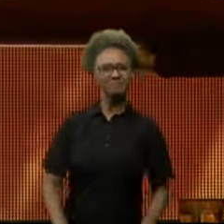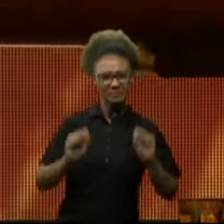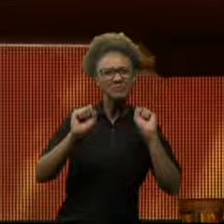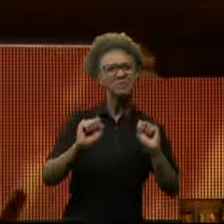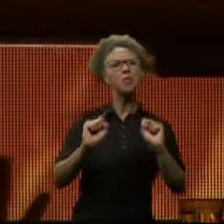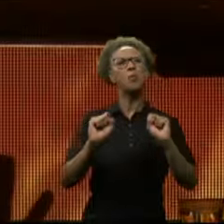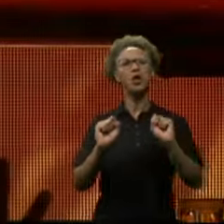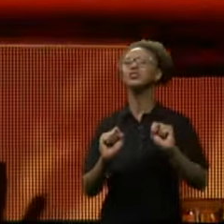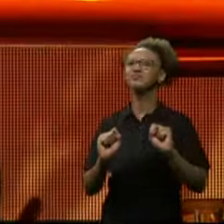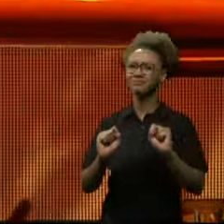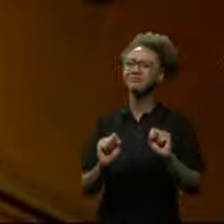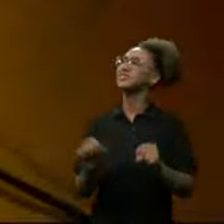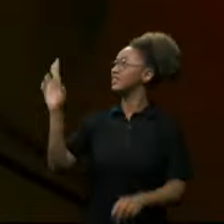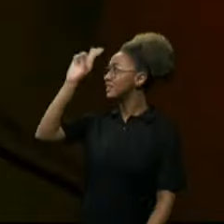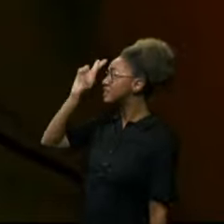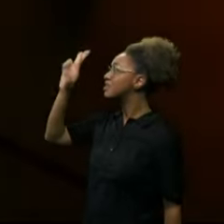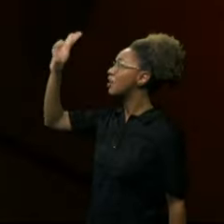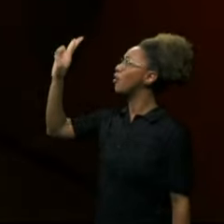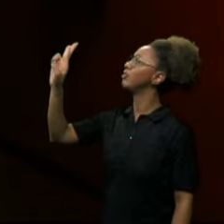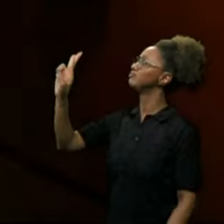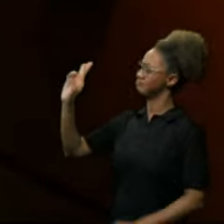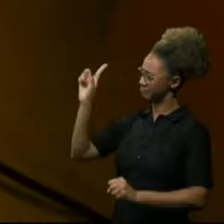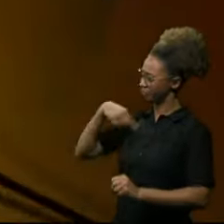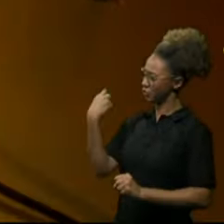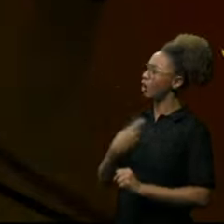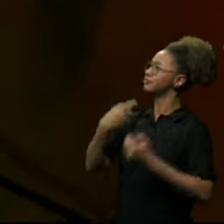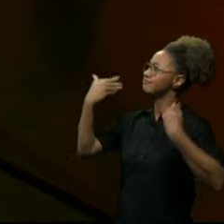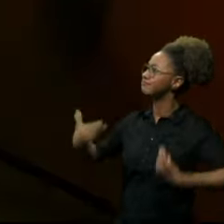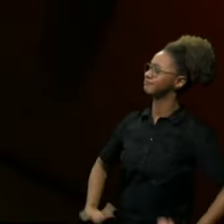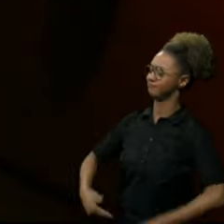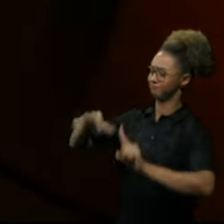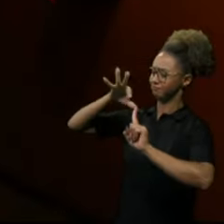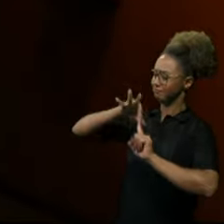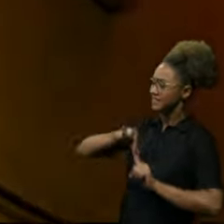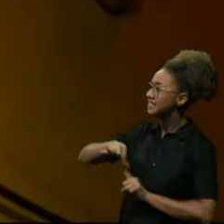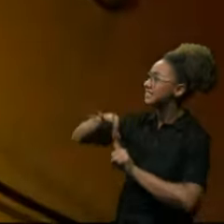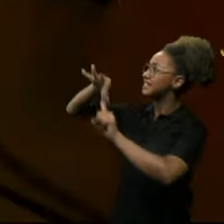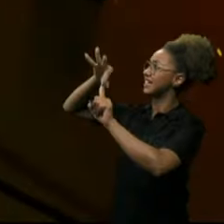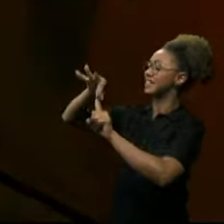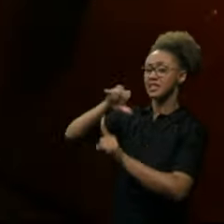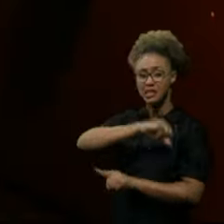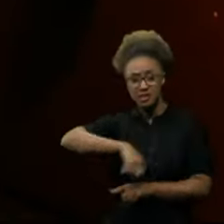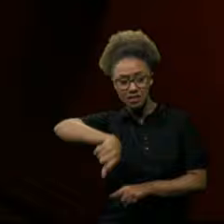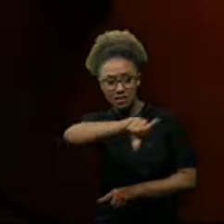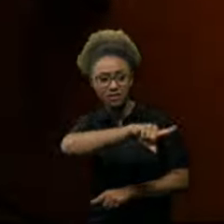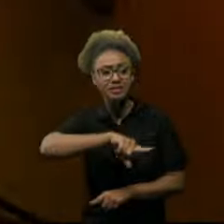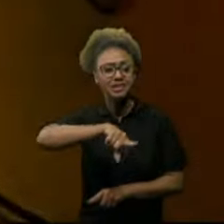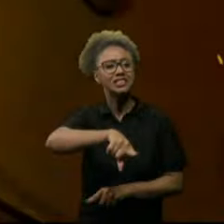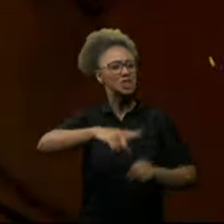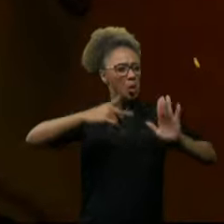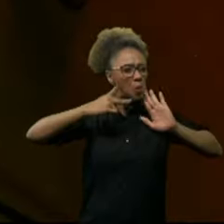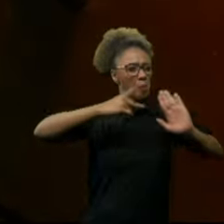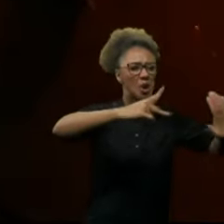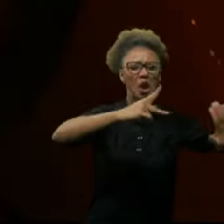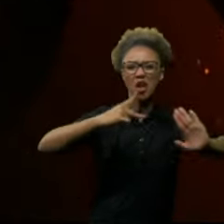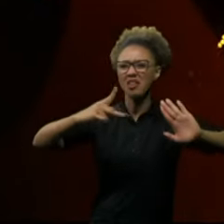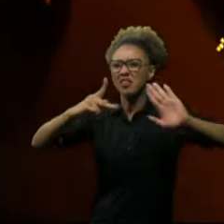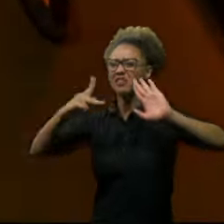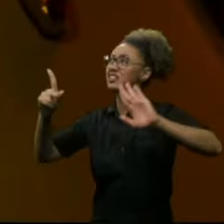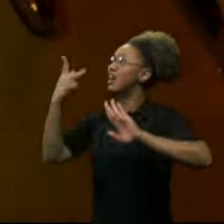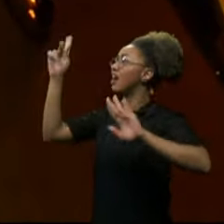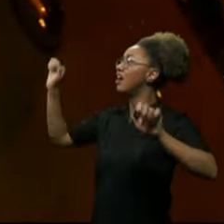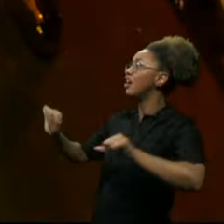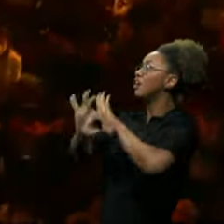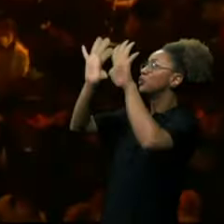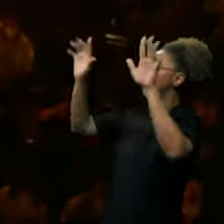levanta no Senhor Wagner e se levanta aquele que vão profetizar na tua glória